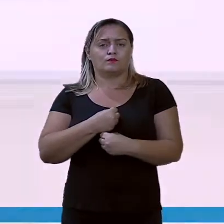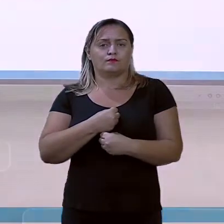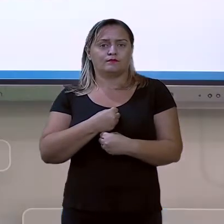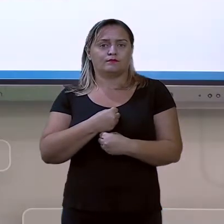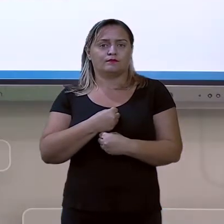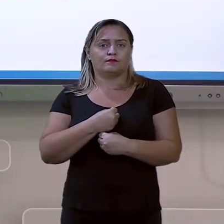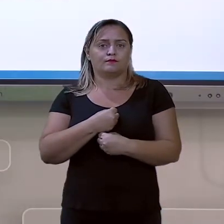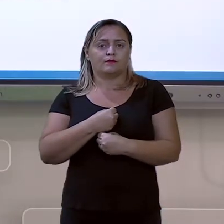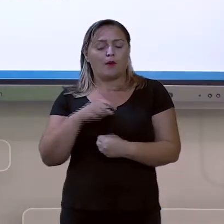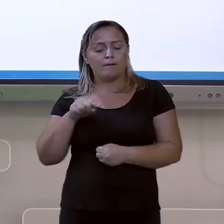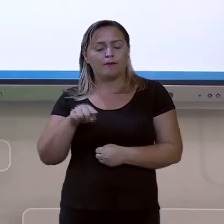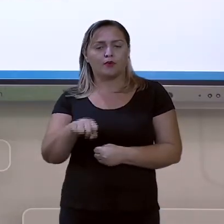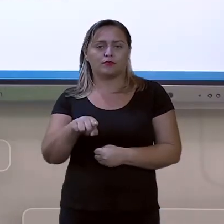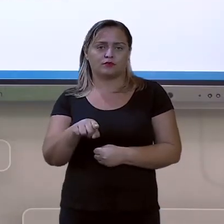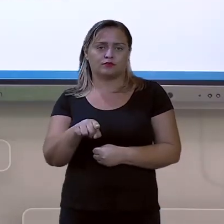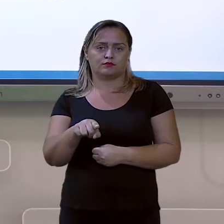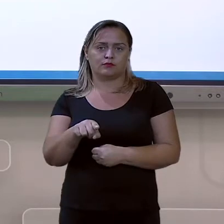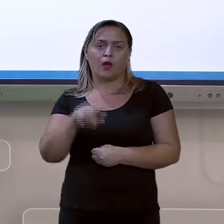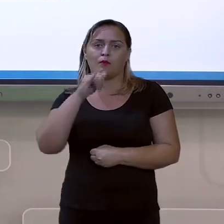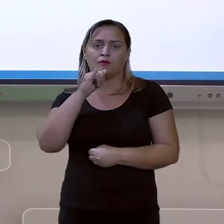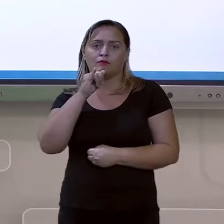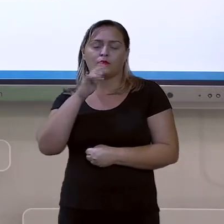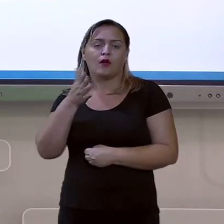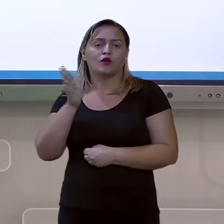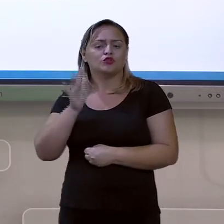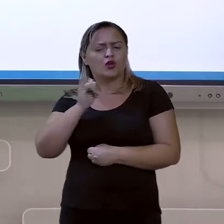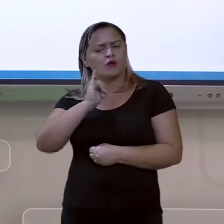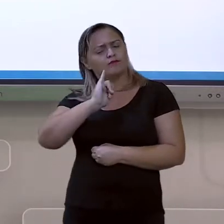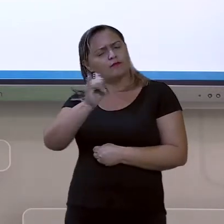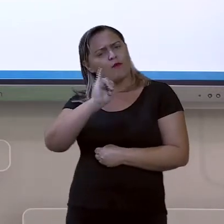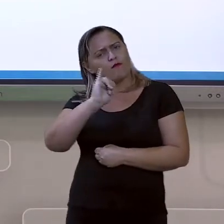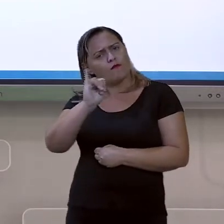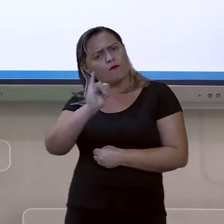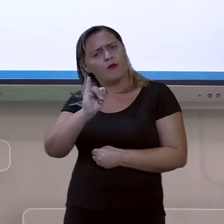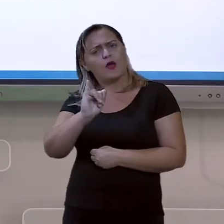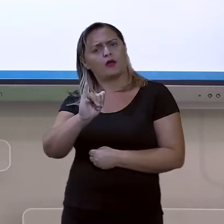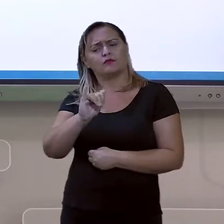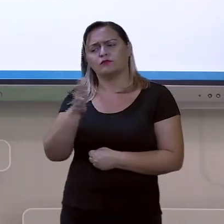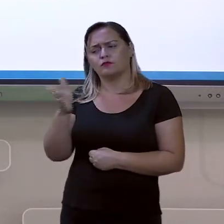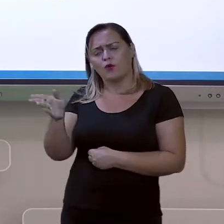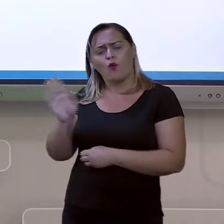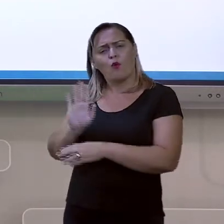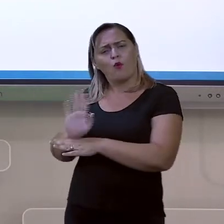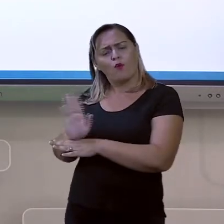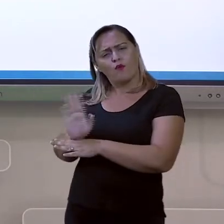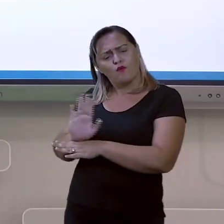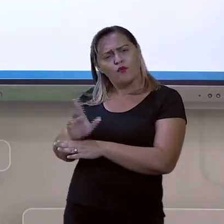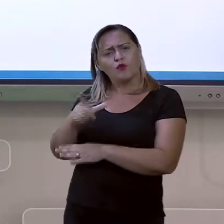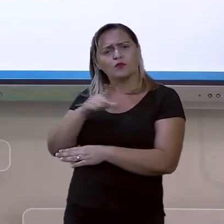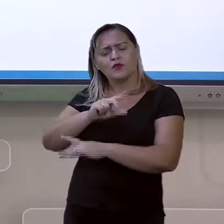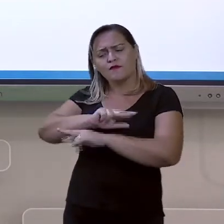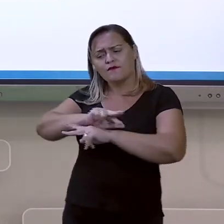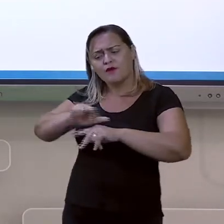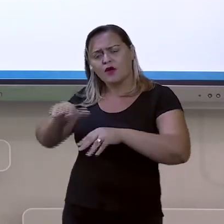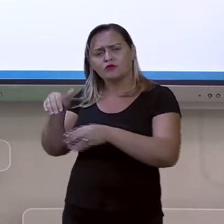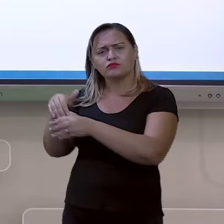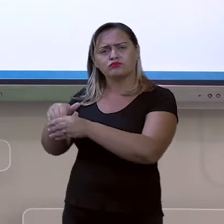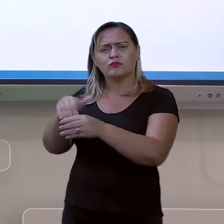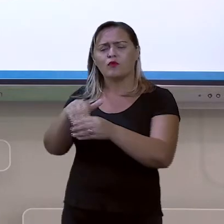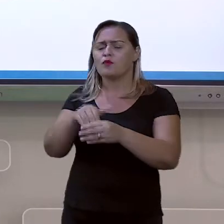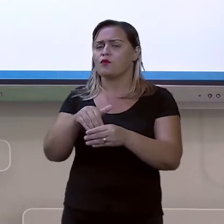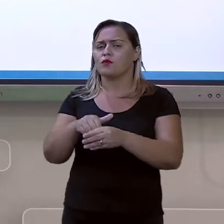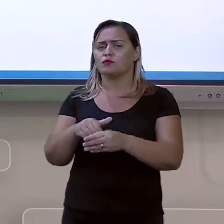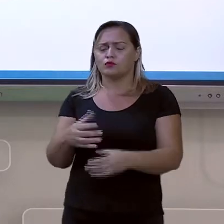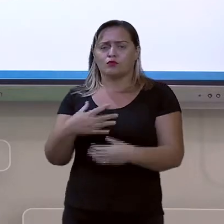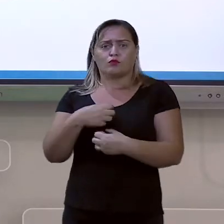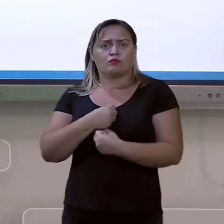que eu queria. Eu já informei que aquele filme específico recebeu várias indicações ao